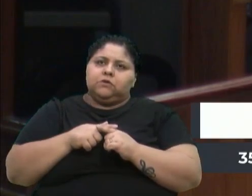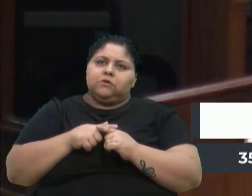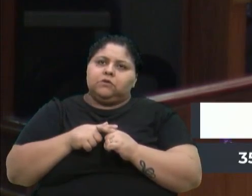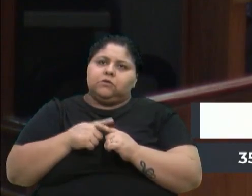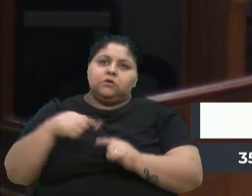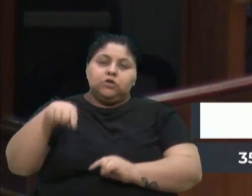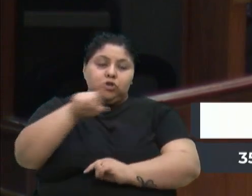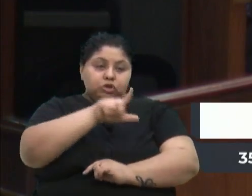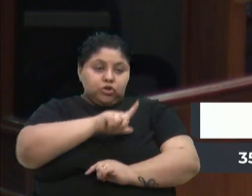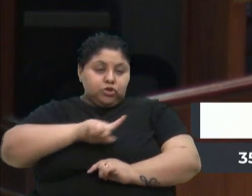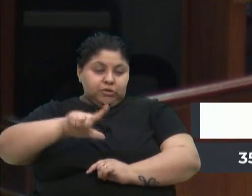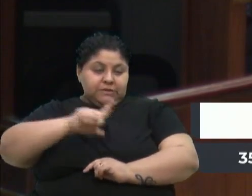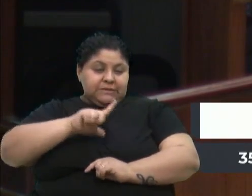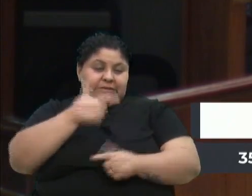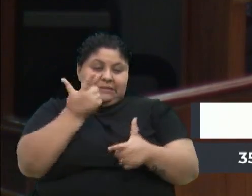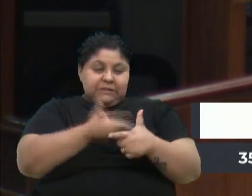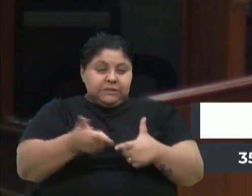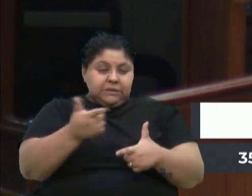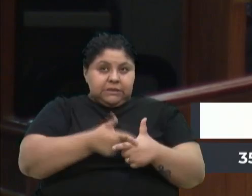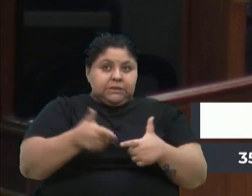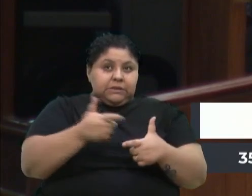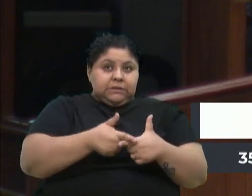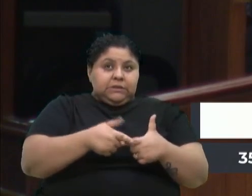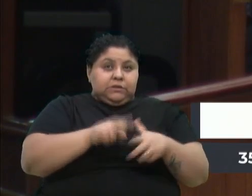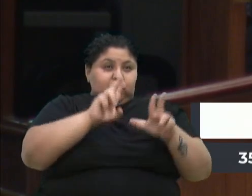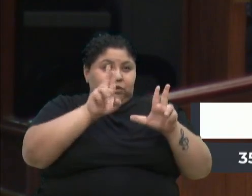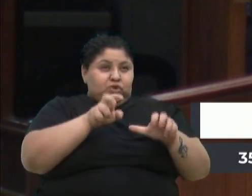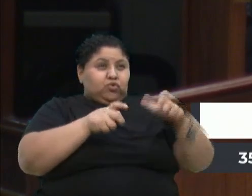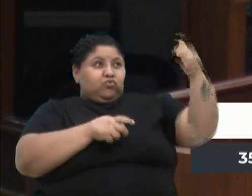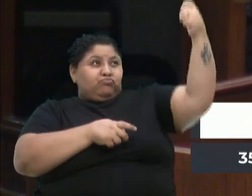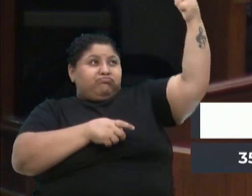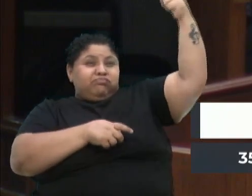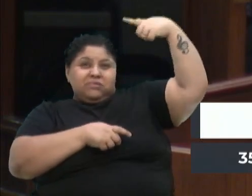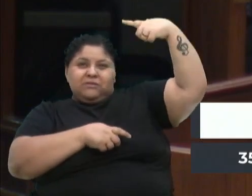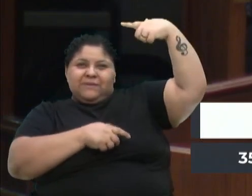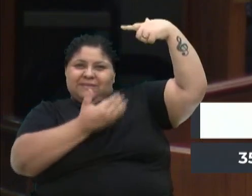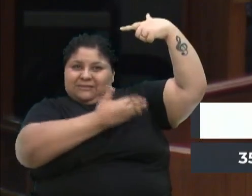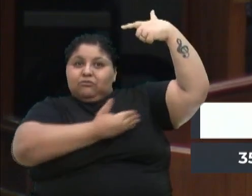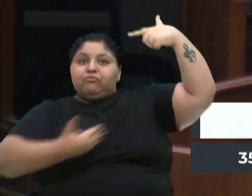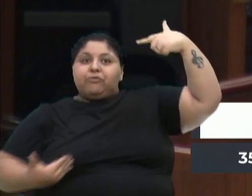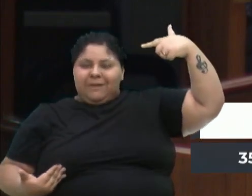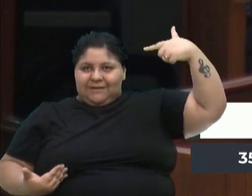nós estamos com um problema sério na questão da iluminação pública.